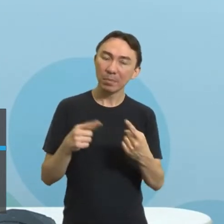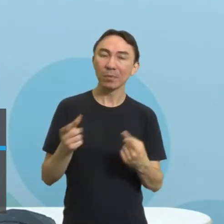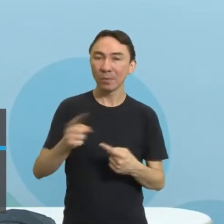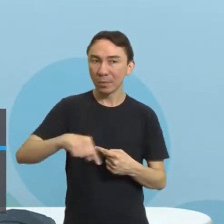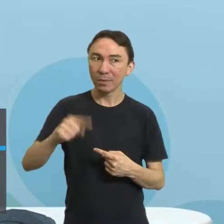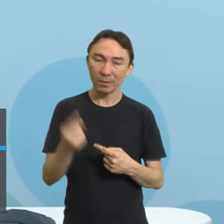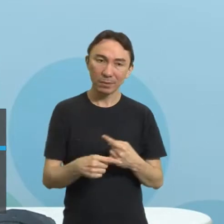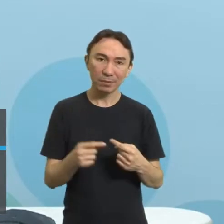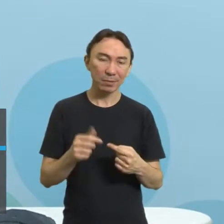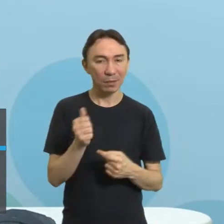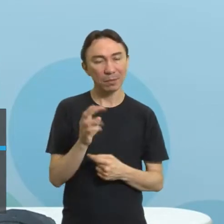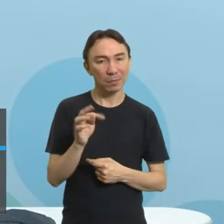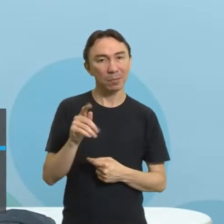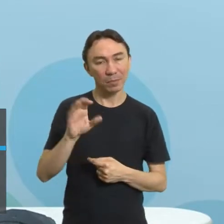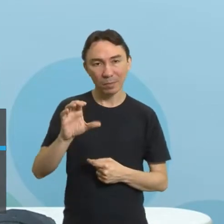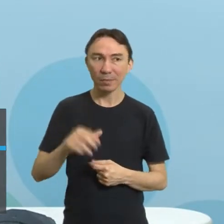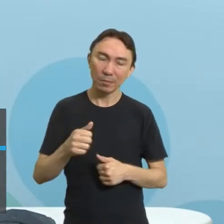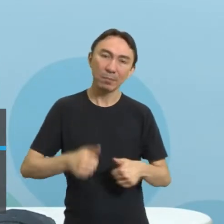né? Bom,